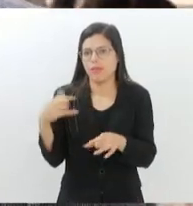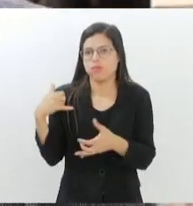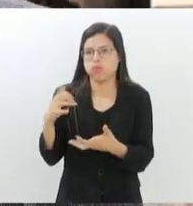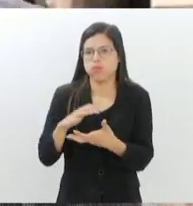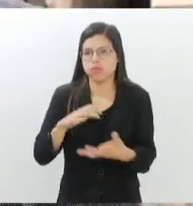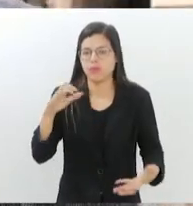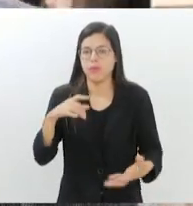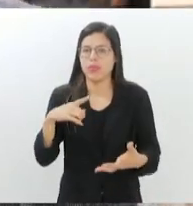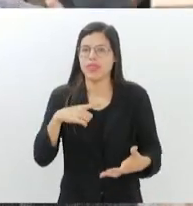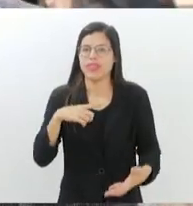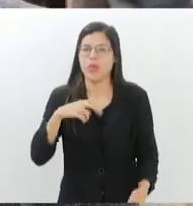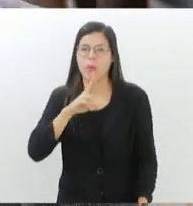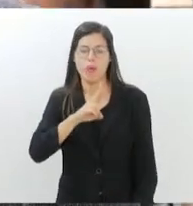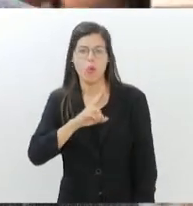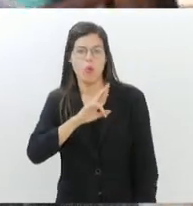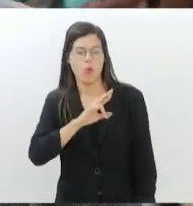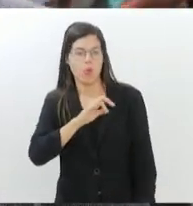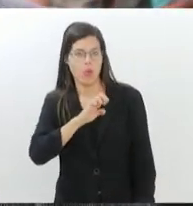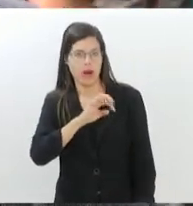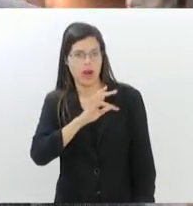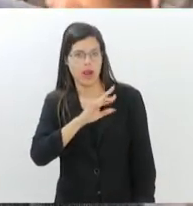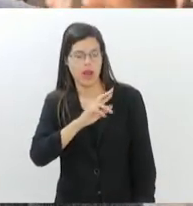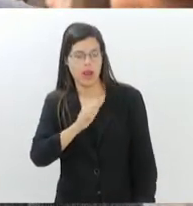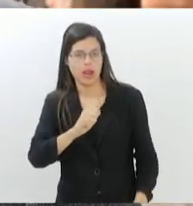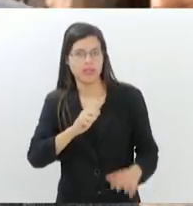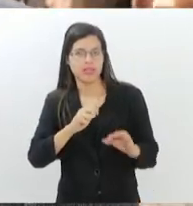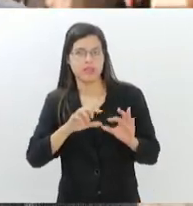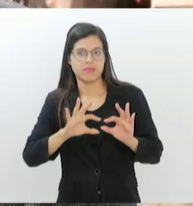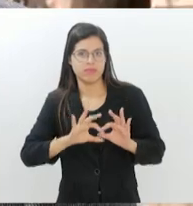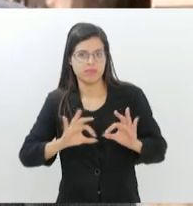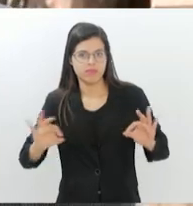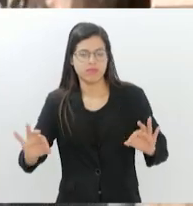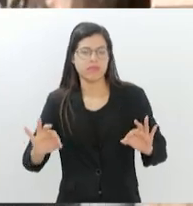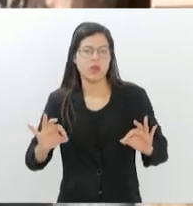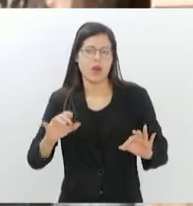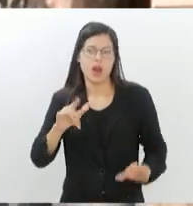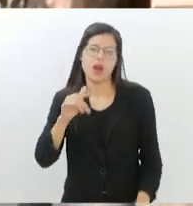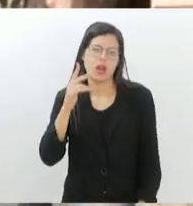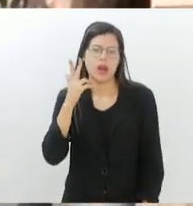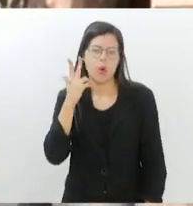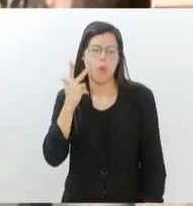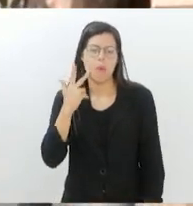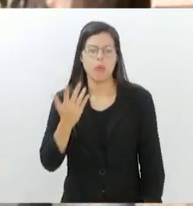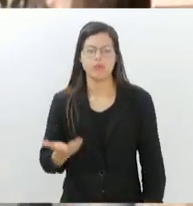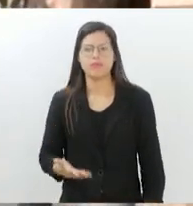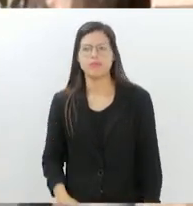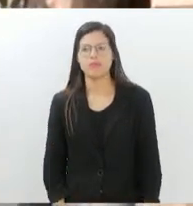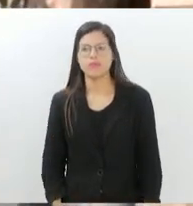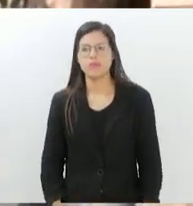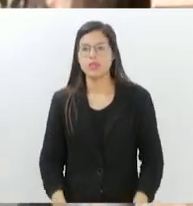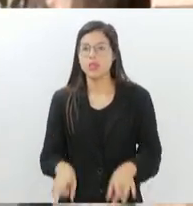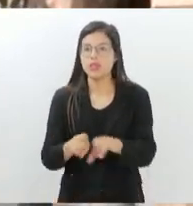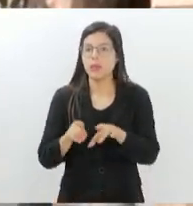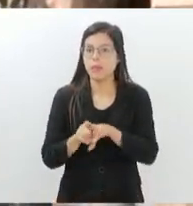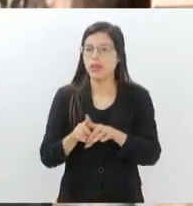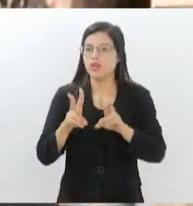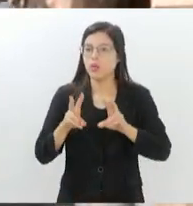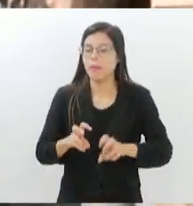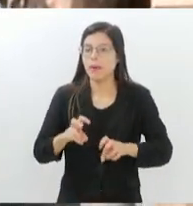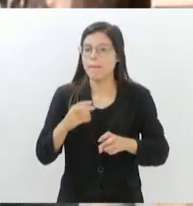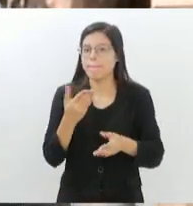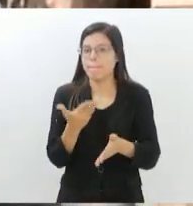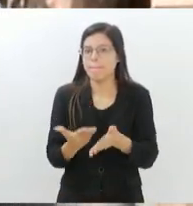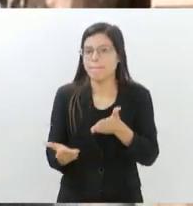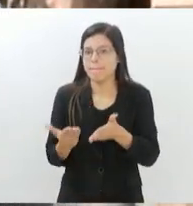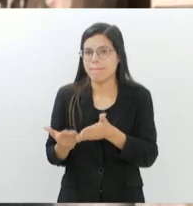muito, muito pouco comum, entendeu? Em relação à incontinência urinária também, que é a perda involuntária da